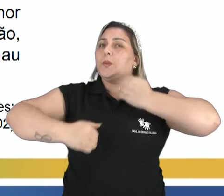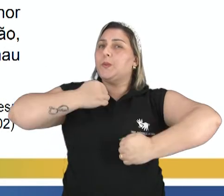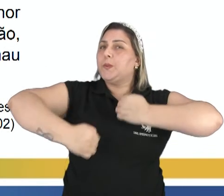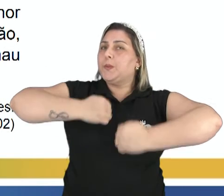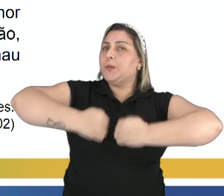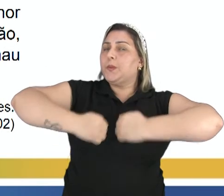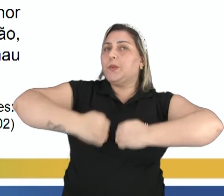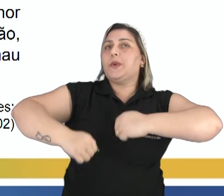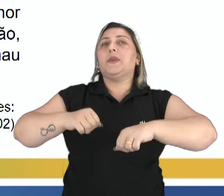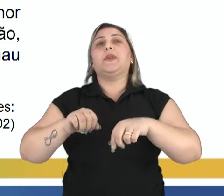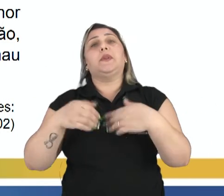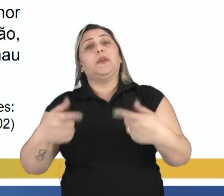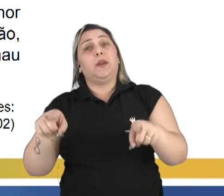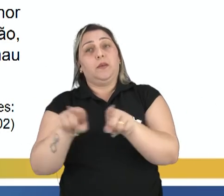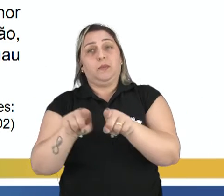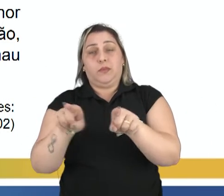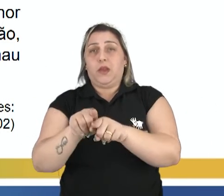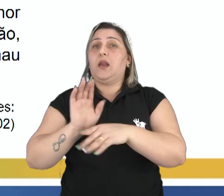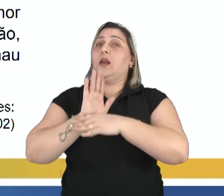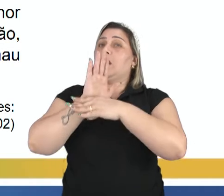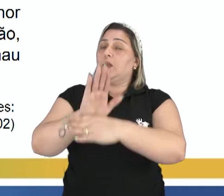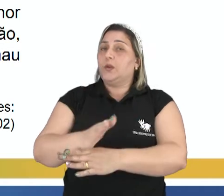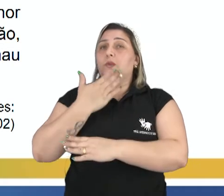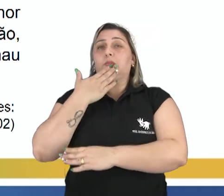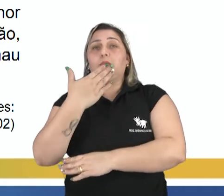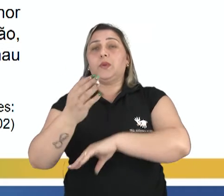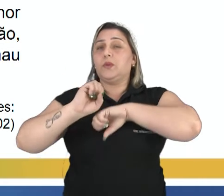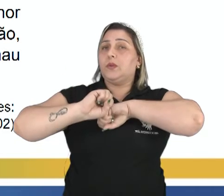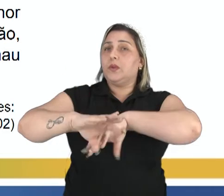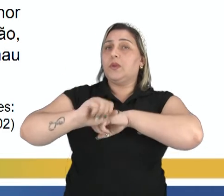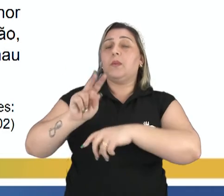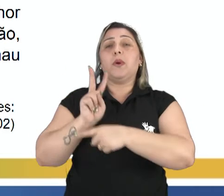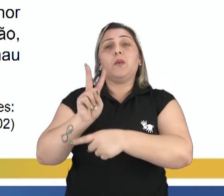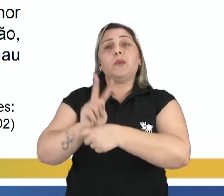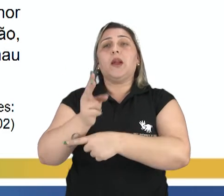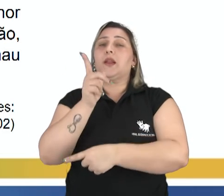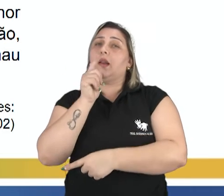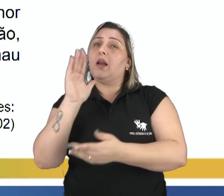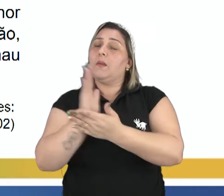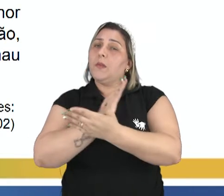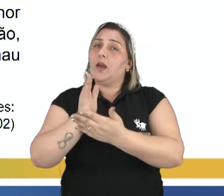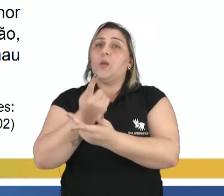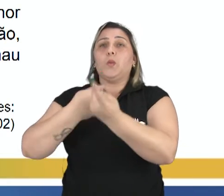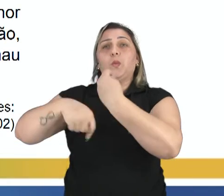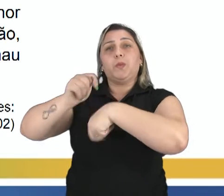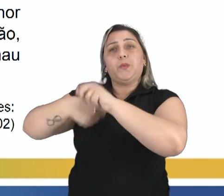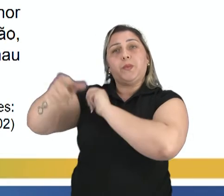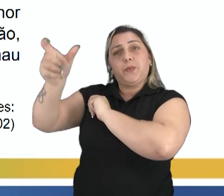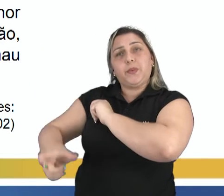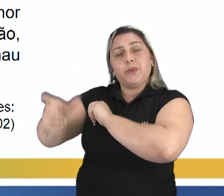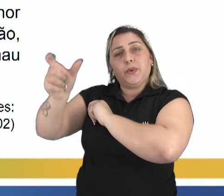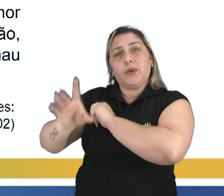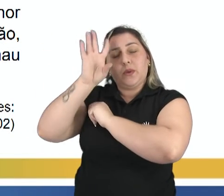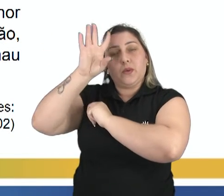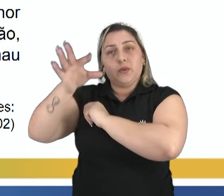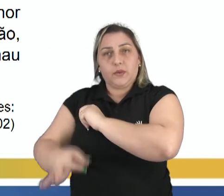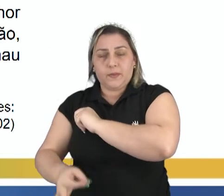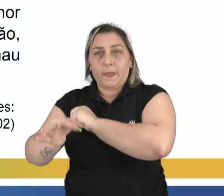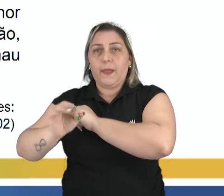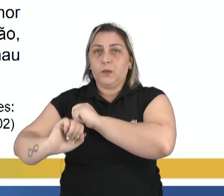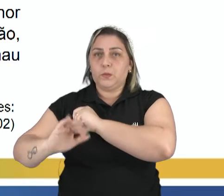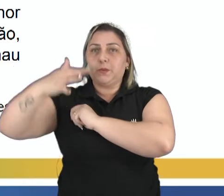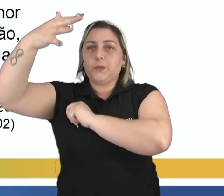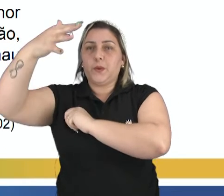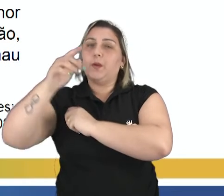Nem todos são favoráveis às campanhas educativas. Para alguns economistas, a solução é aumentar o preço da